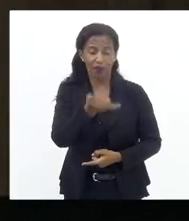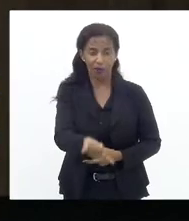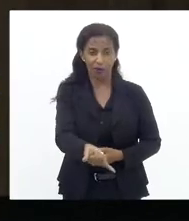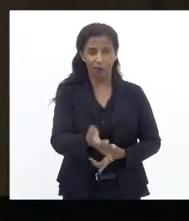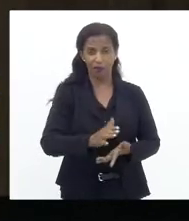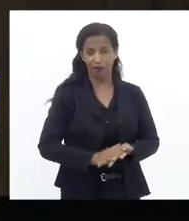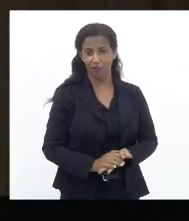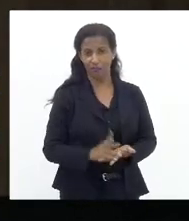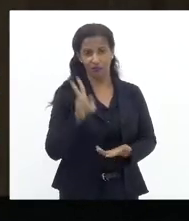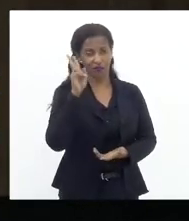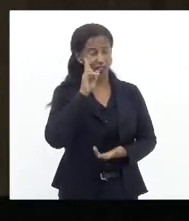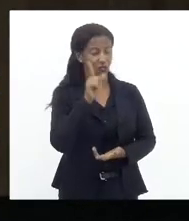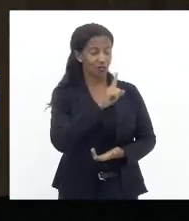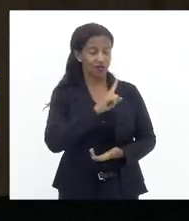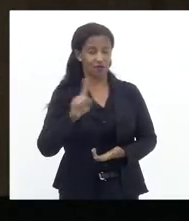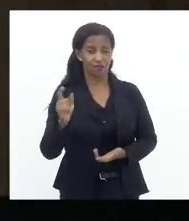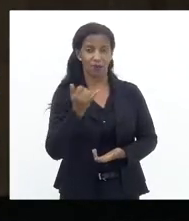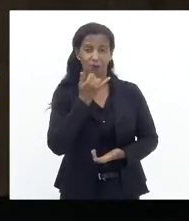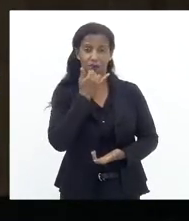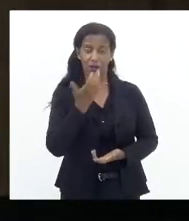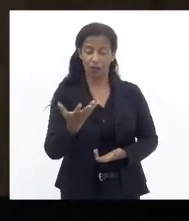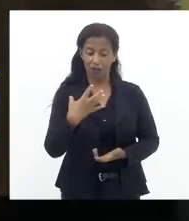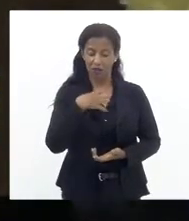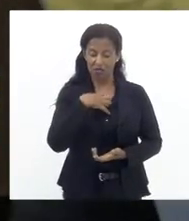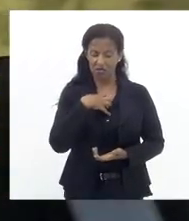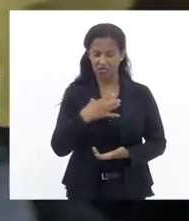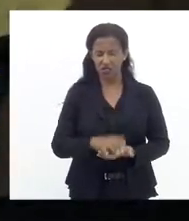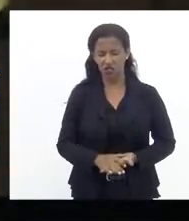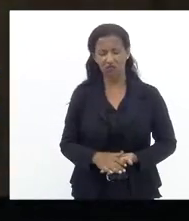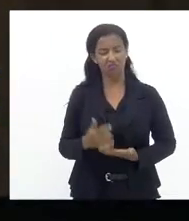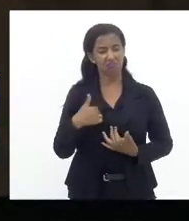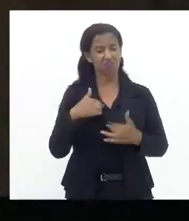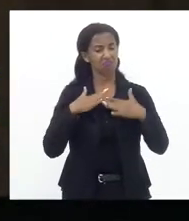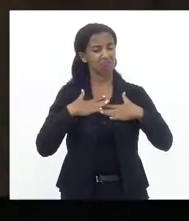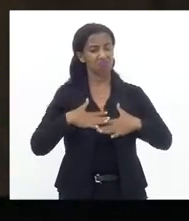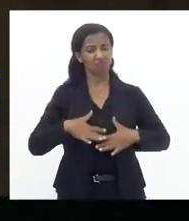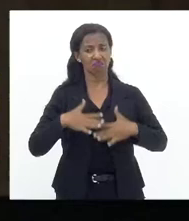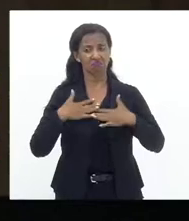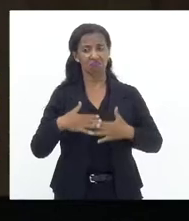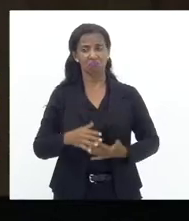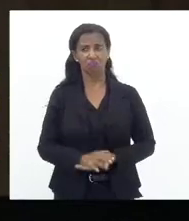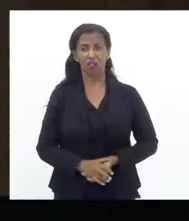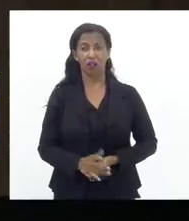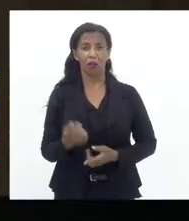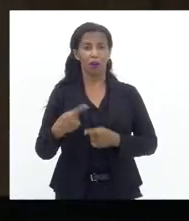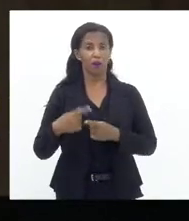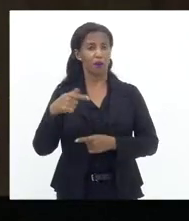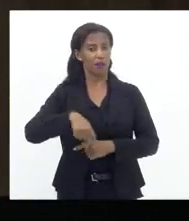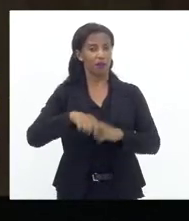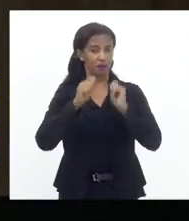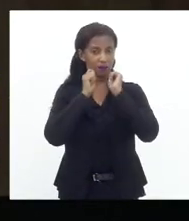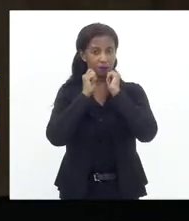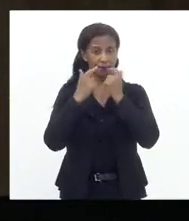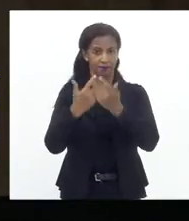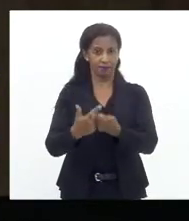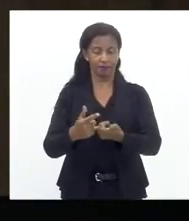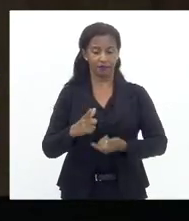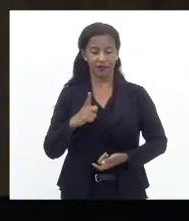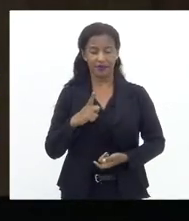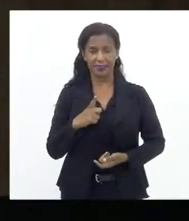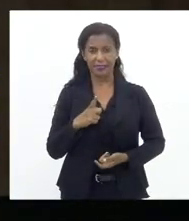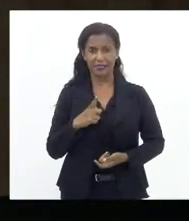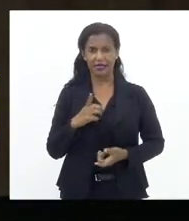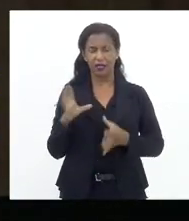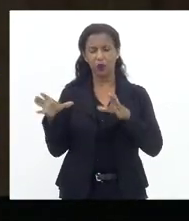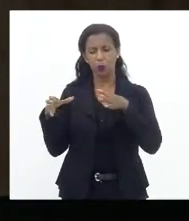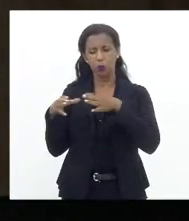perdoa a senhora presidenta e nesse sentido eu fico muito tranquila porque aqui nessa casa tem